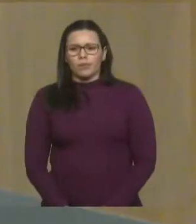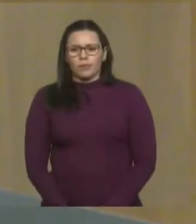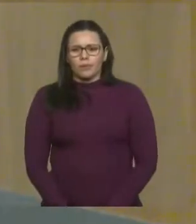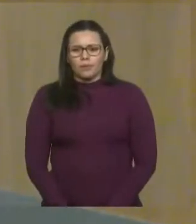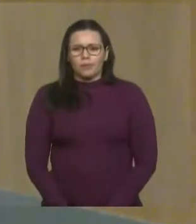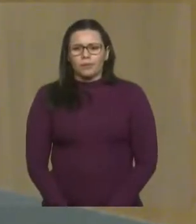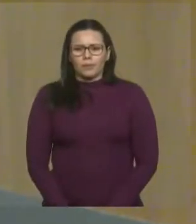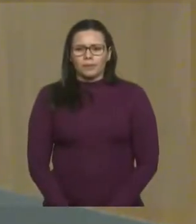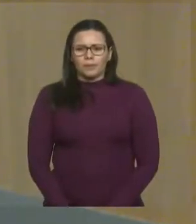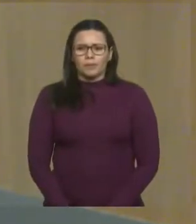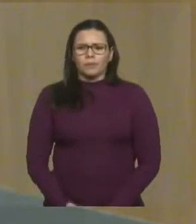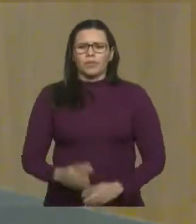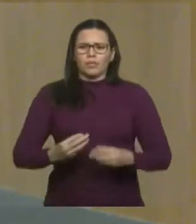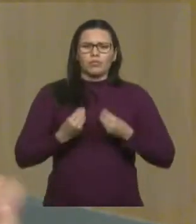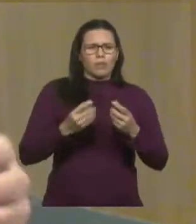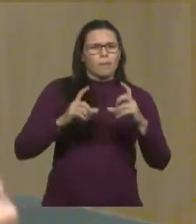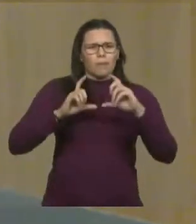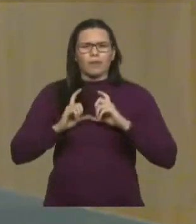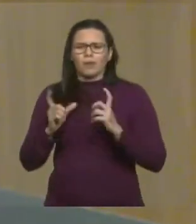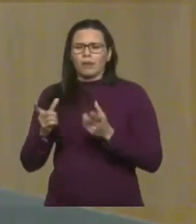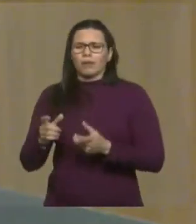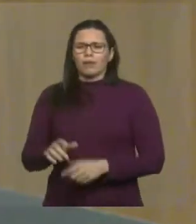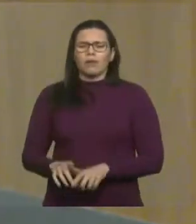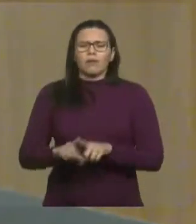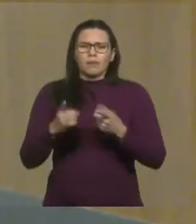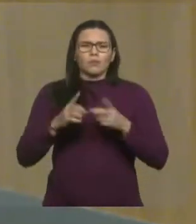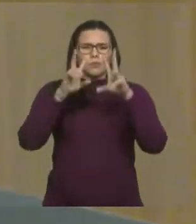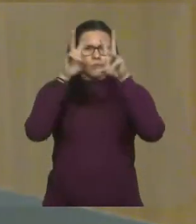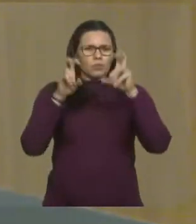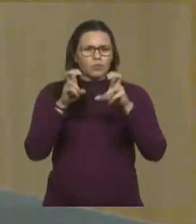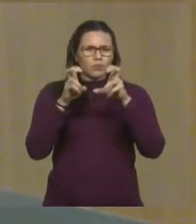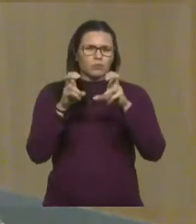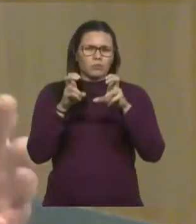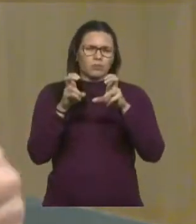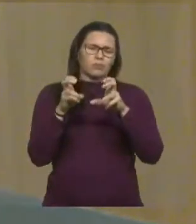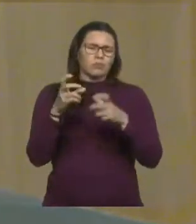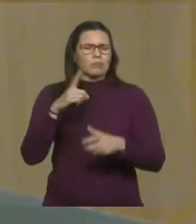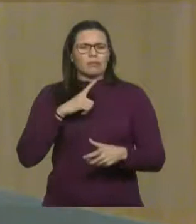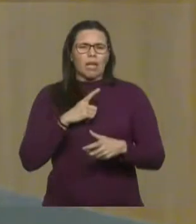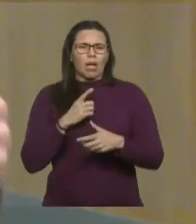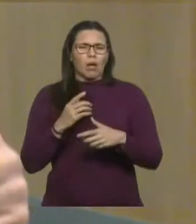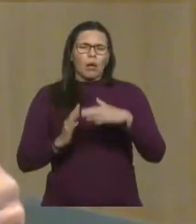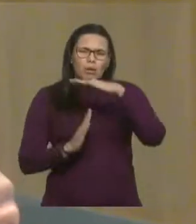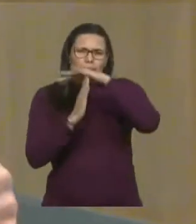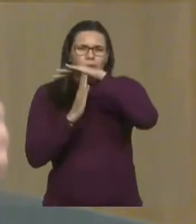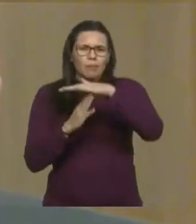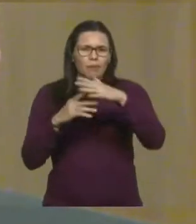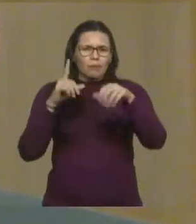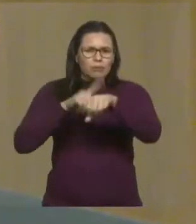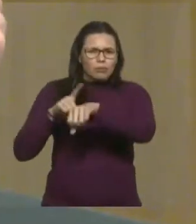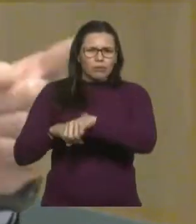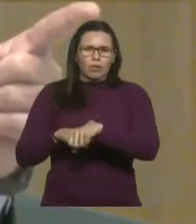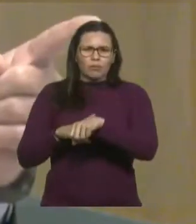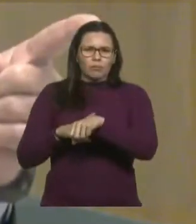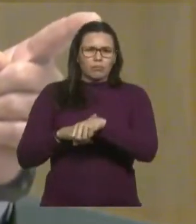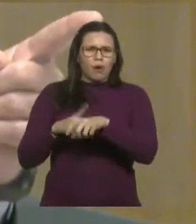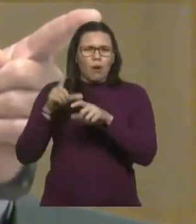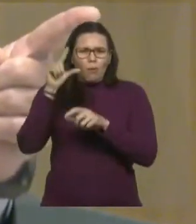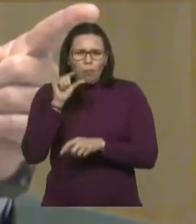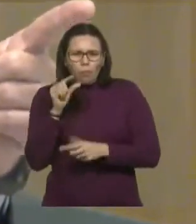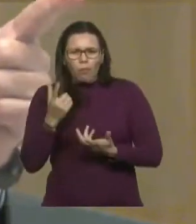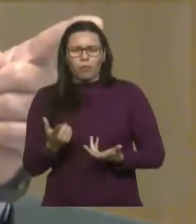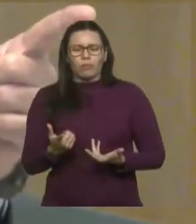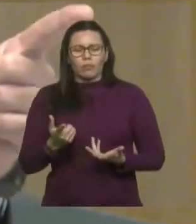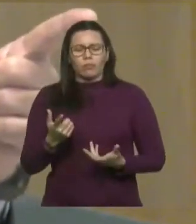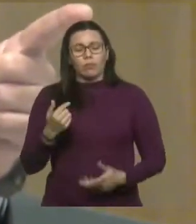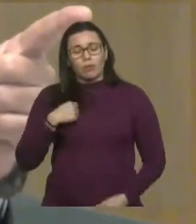é medalha para todo lado, e o assunto desse aqui tem que ter tempo. Eu acho que era ter que abolir o tempo. Mas, olha, deputado, nós temos que convocar